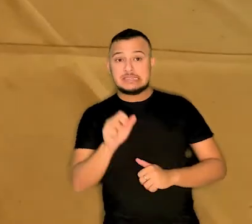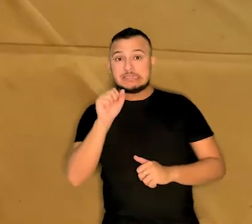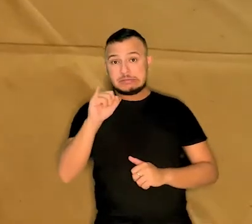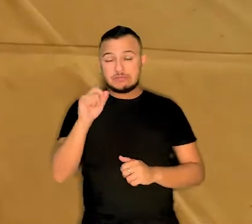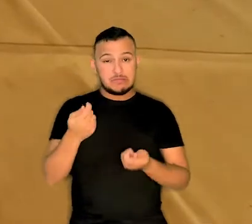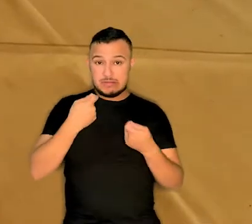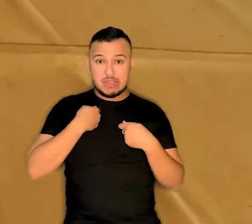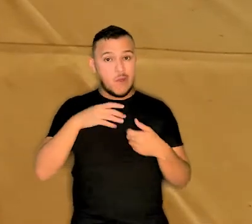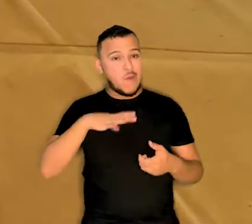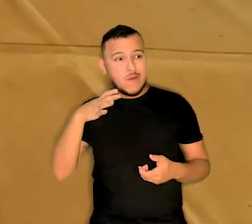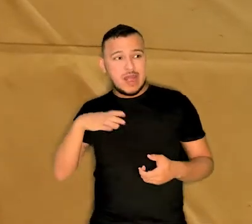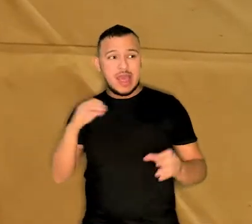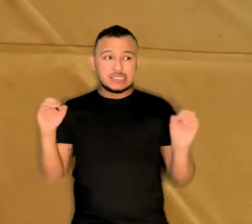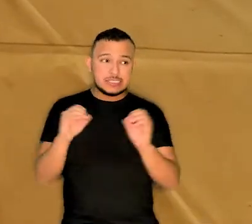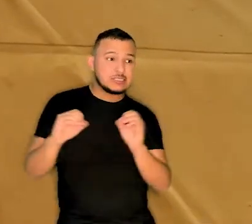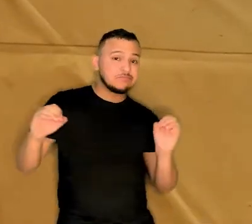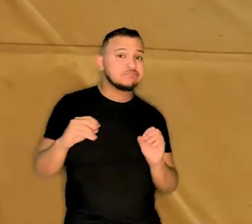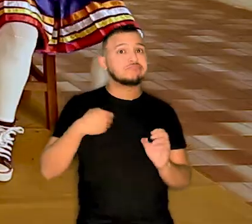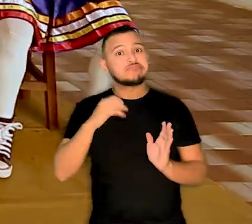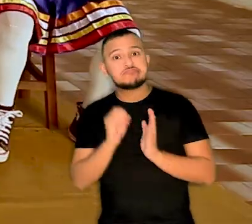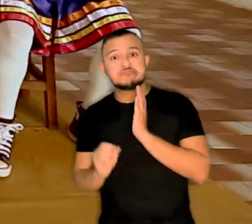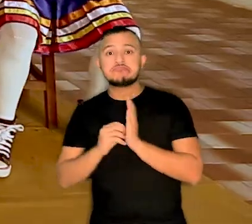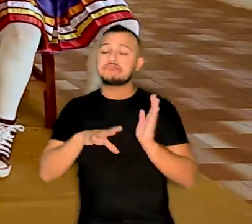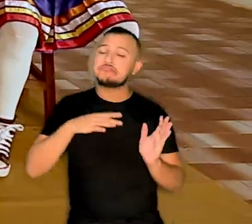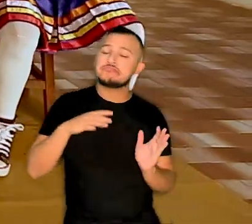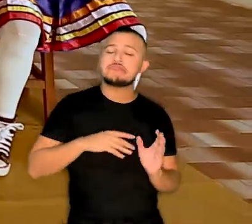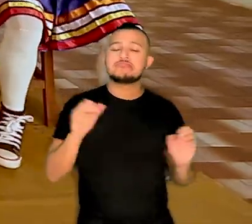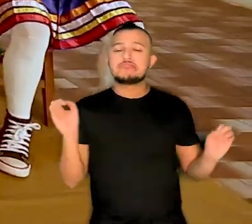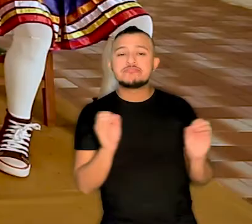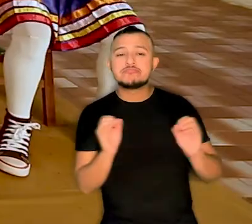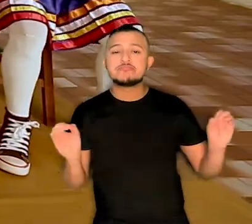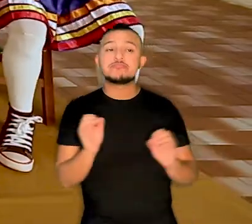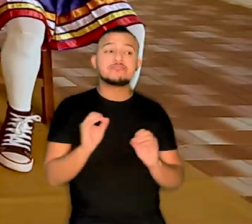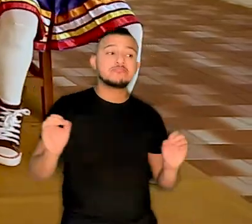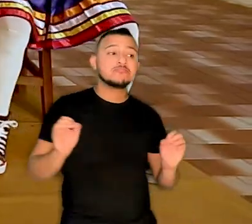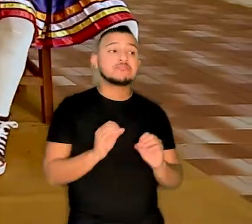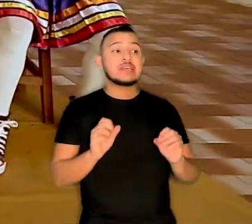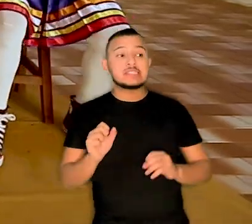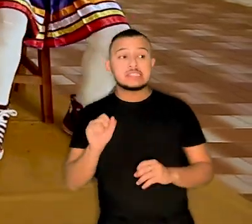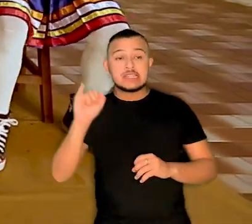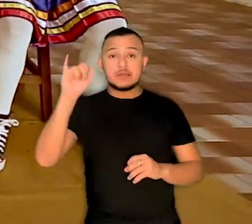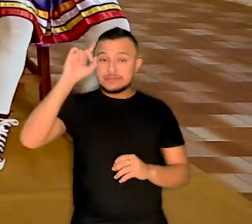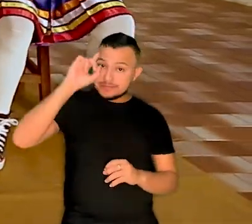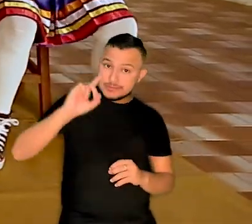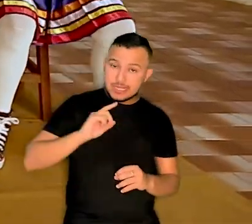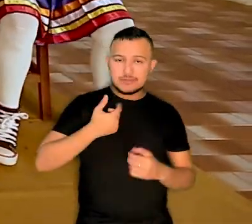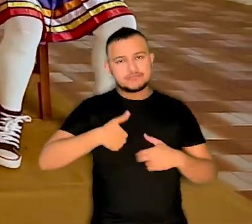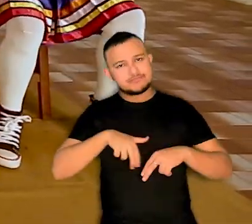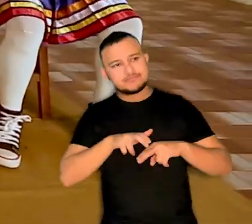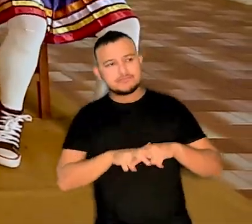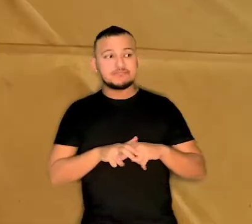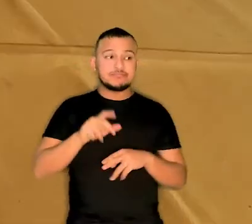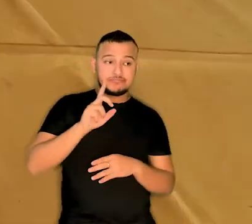falta coragem, se não me falta coragem. Se Deus manda, eu me atendo,